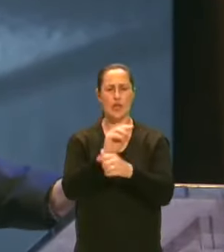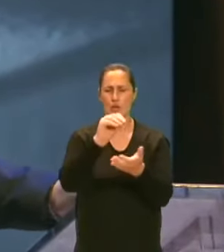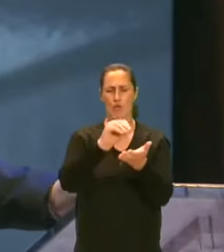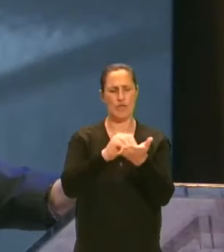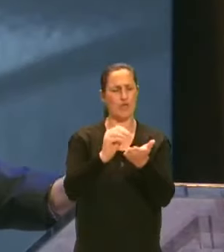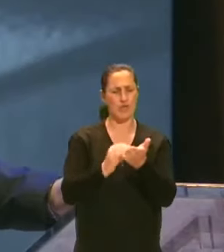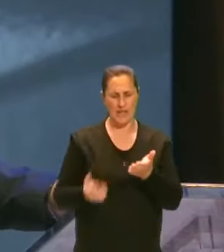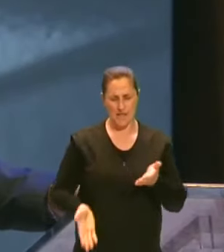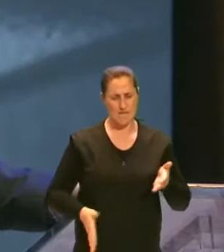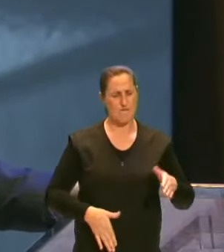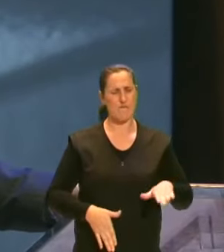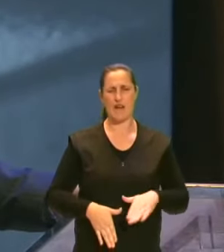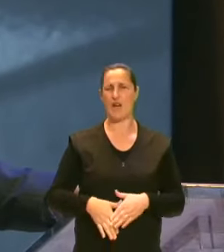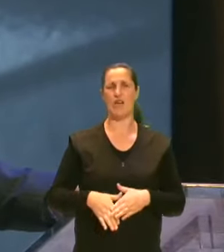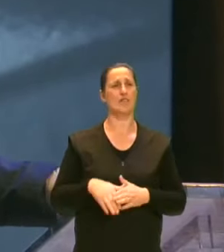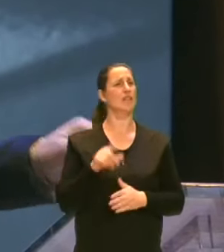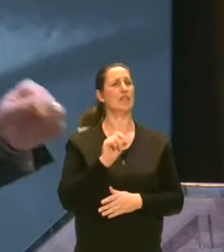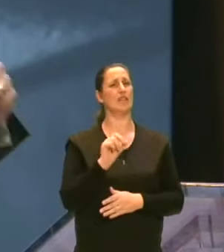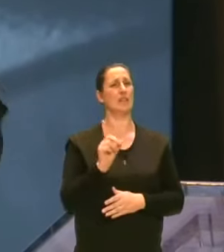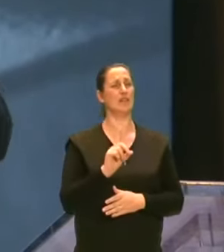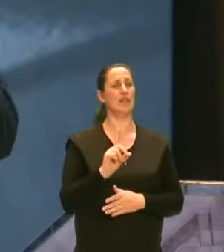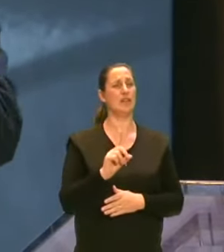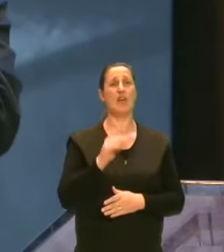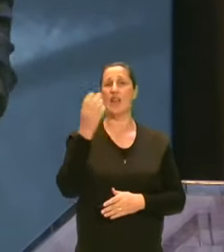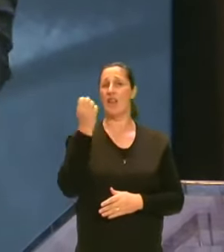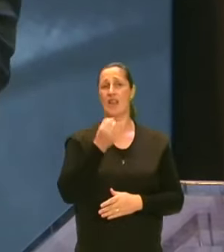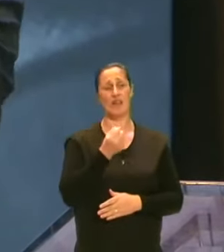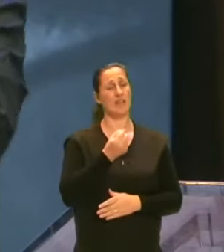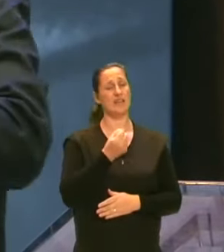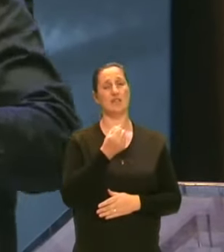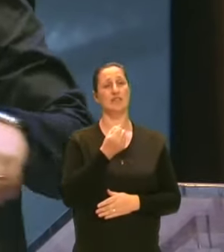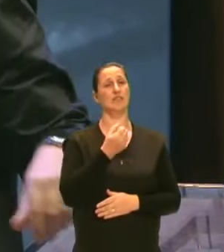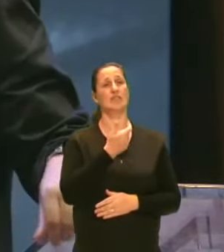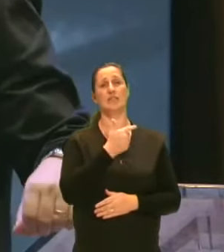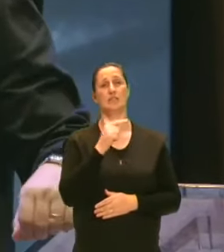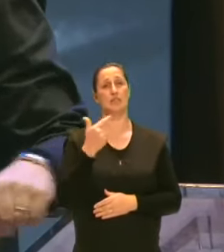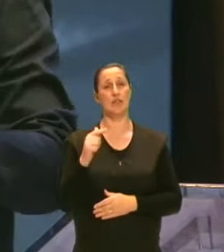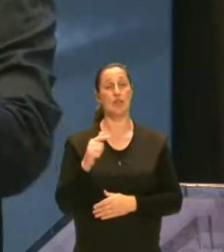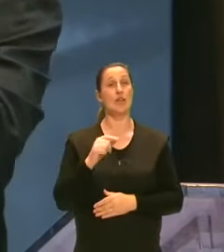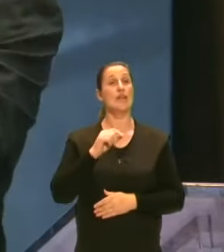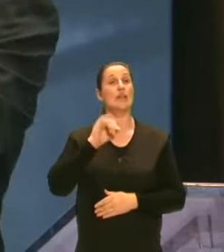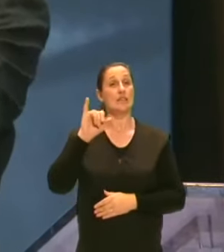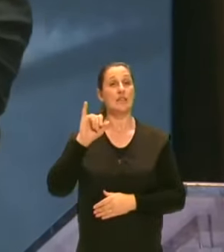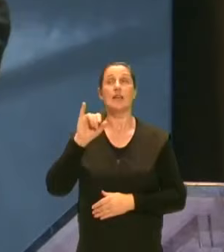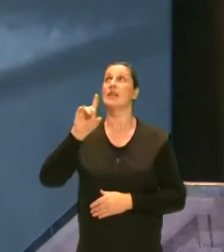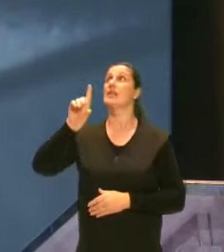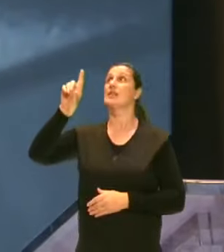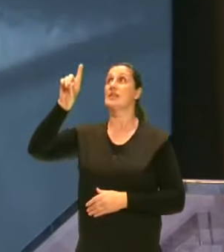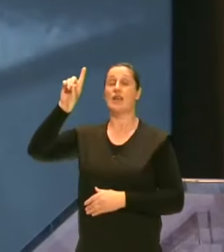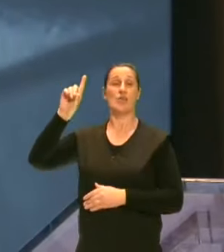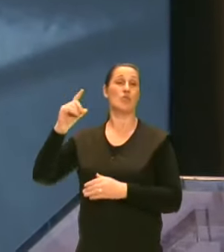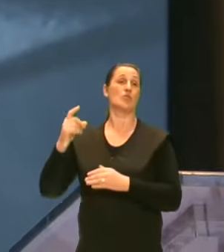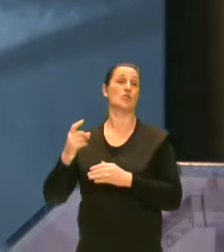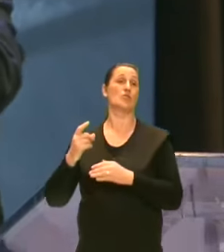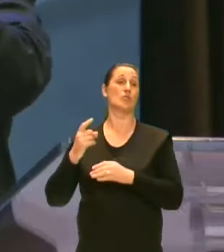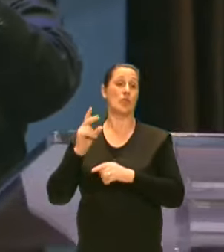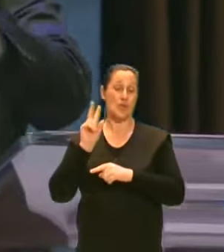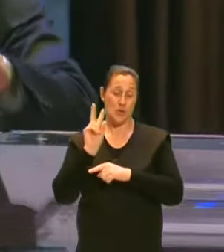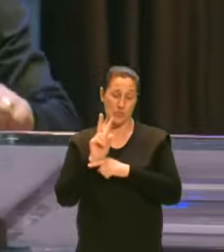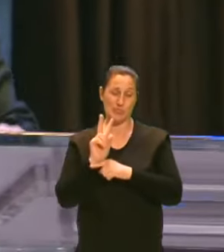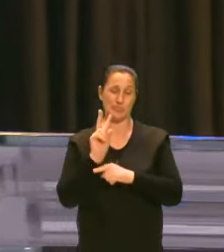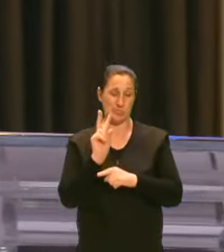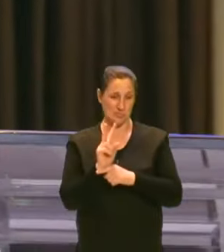crianças, nem leite. Porque se eu crio, eu sustento. Eu quero te dizer que Deus